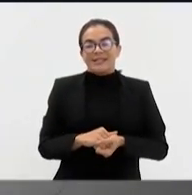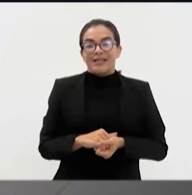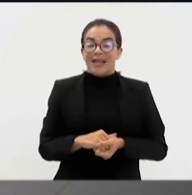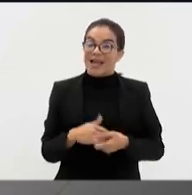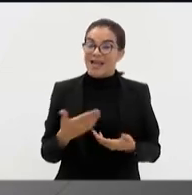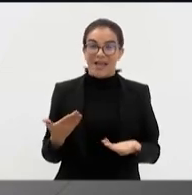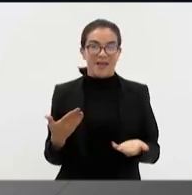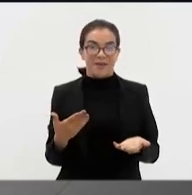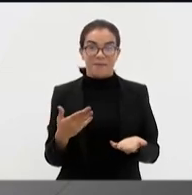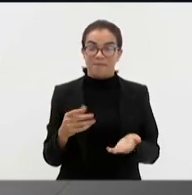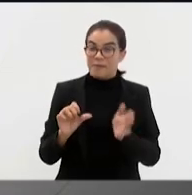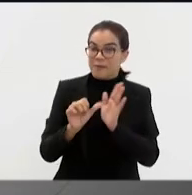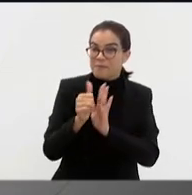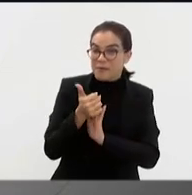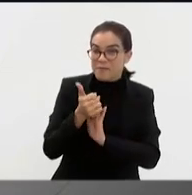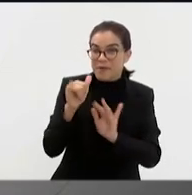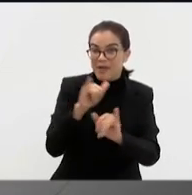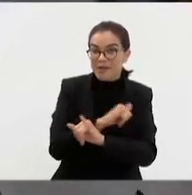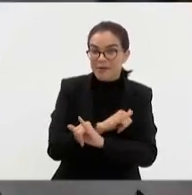Primeiro, assinalar, senhora presidente,